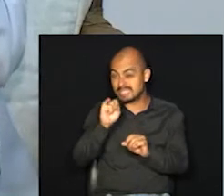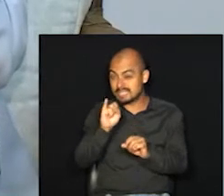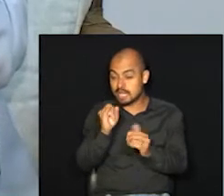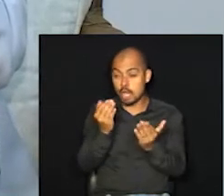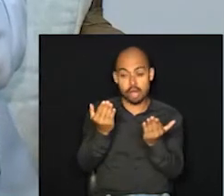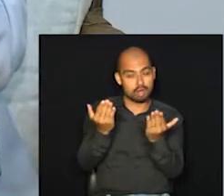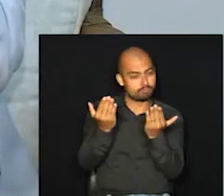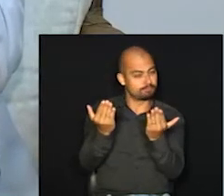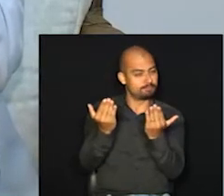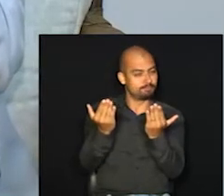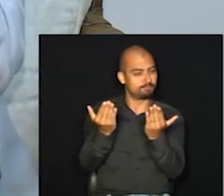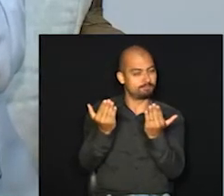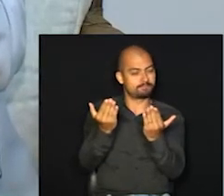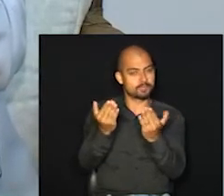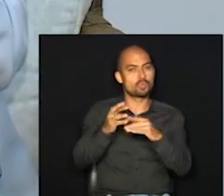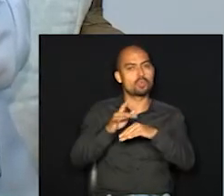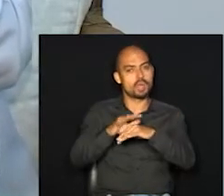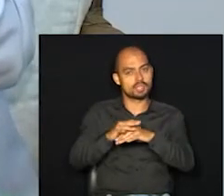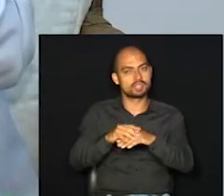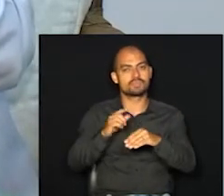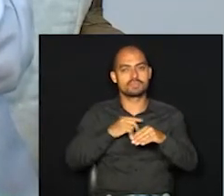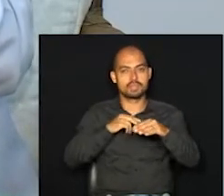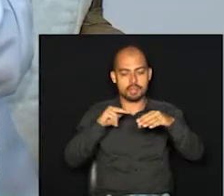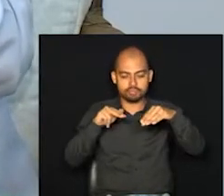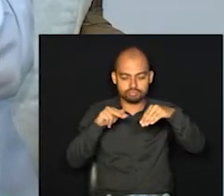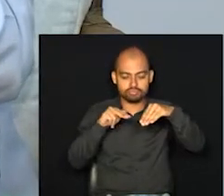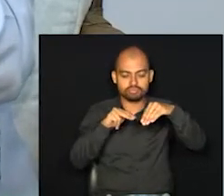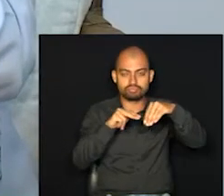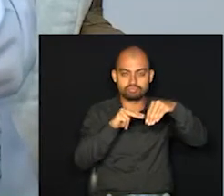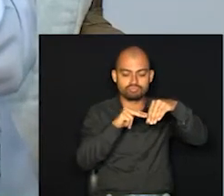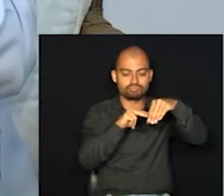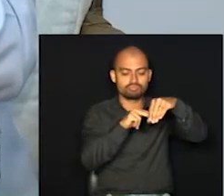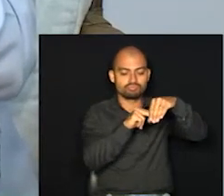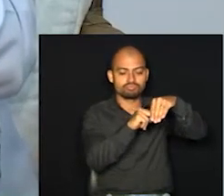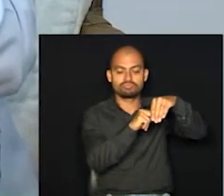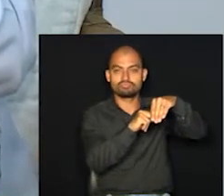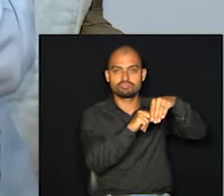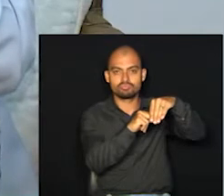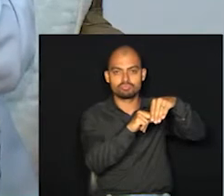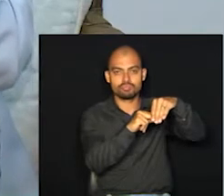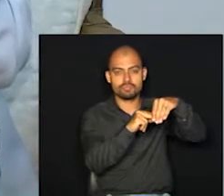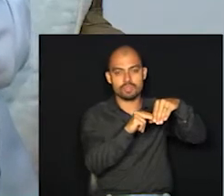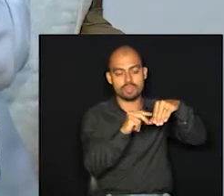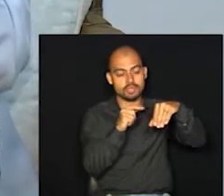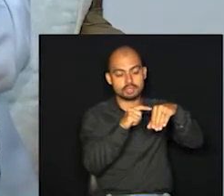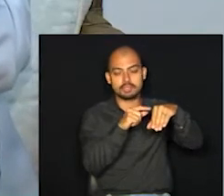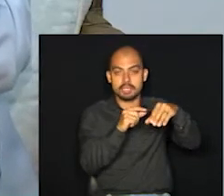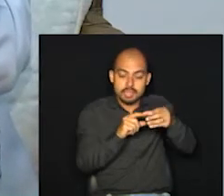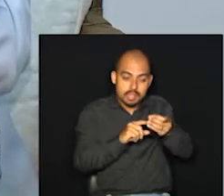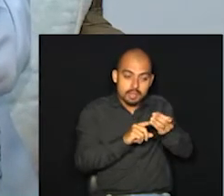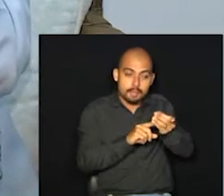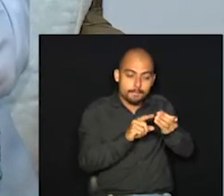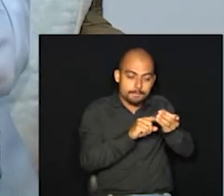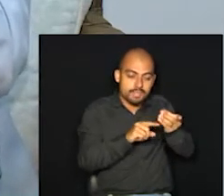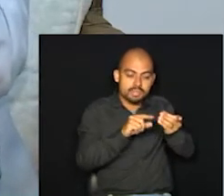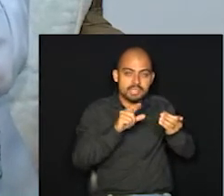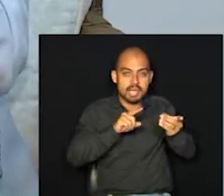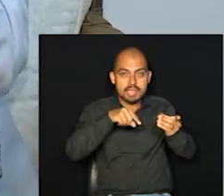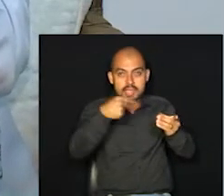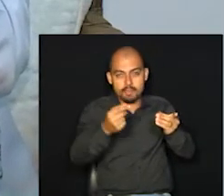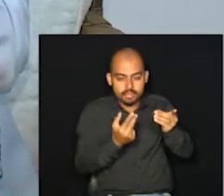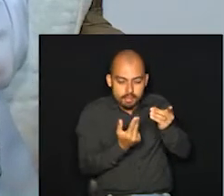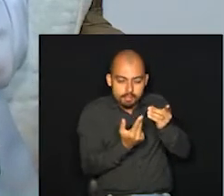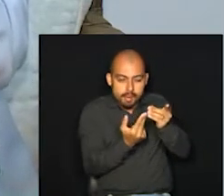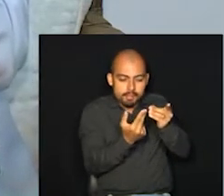maior da doença, será feita uma ressonância magnética da próstata e posteriormente biópsia,